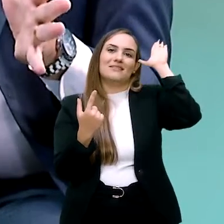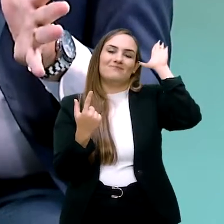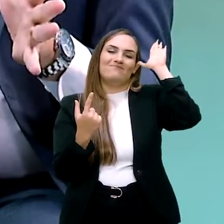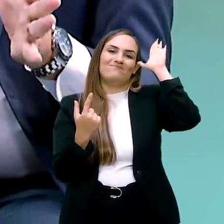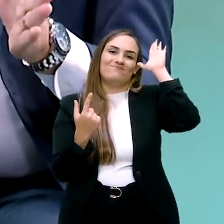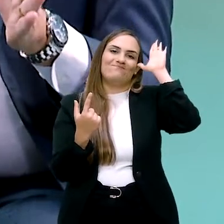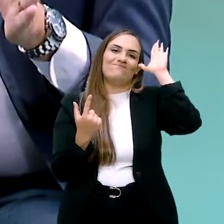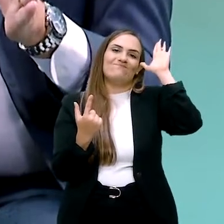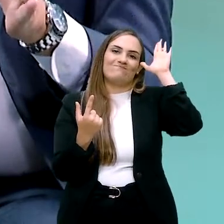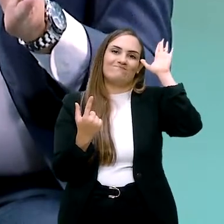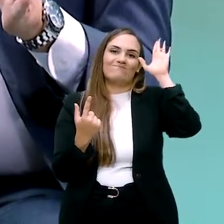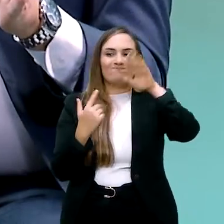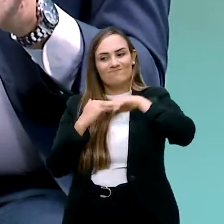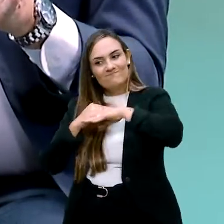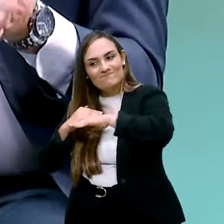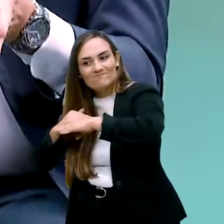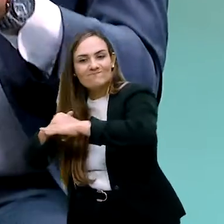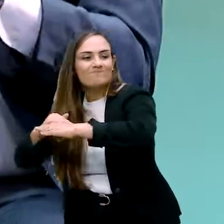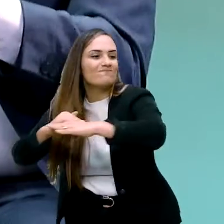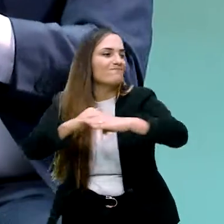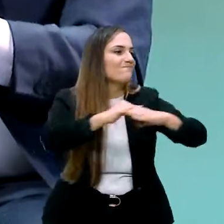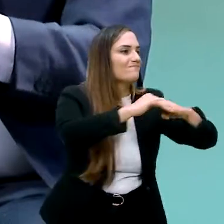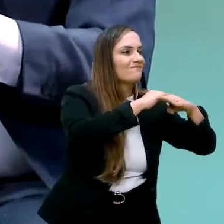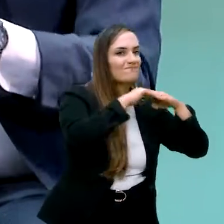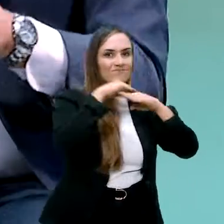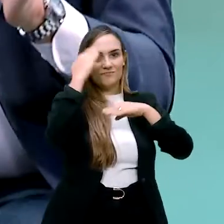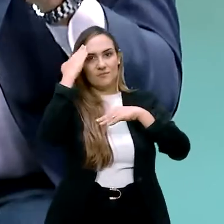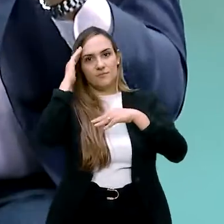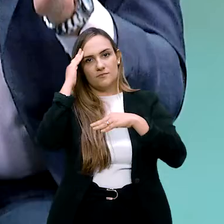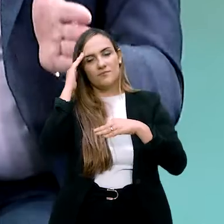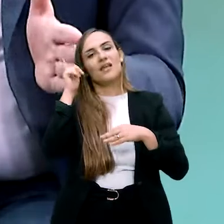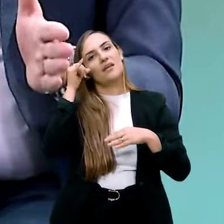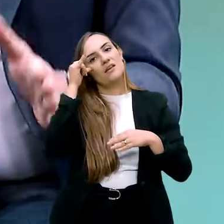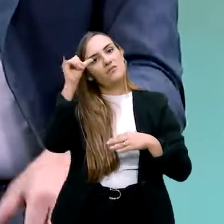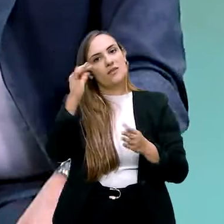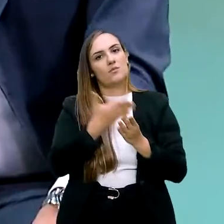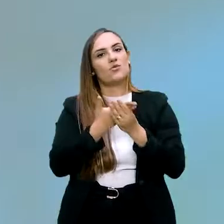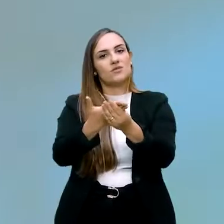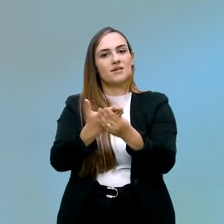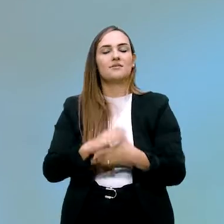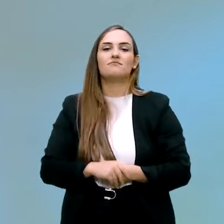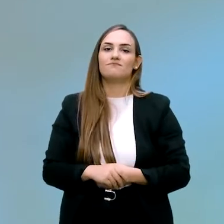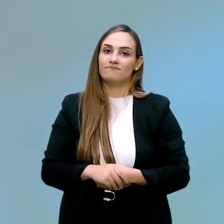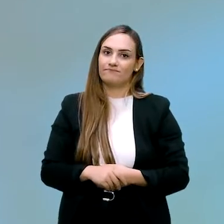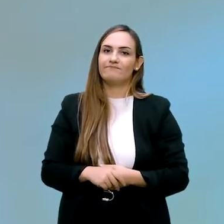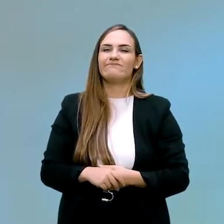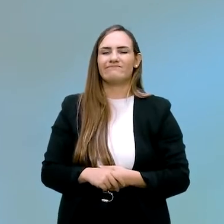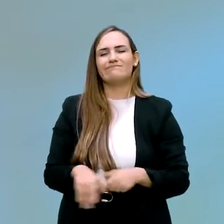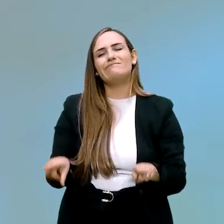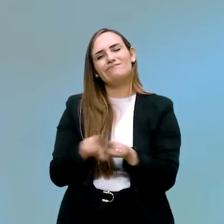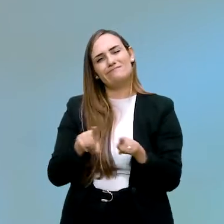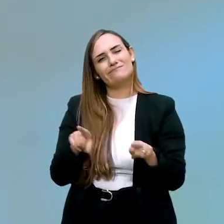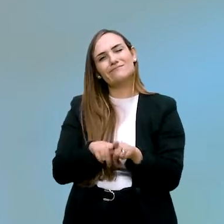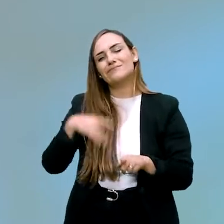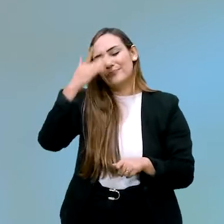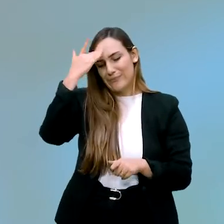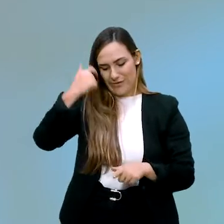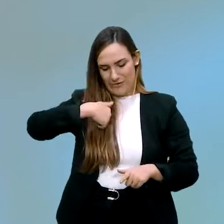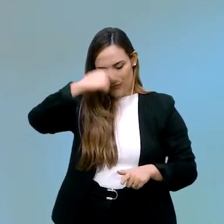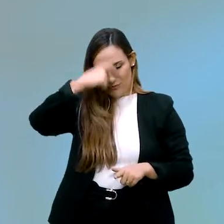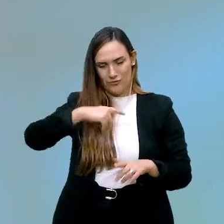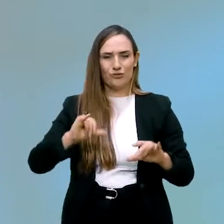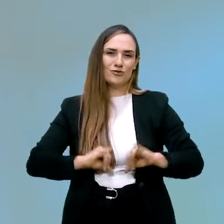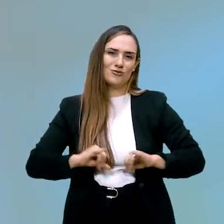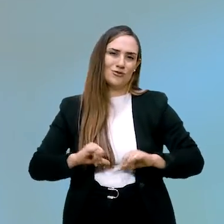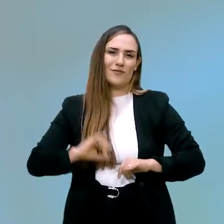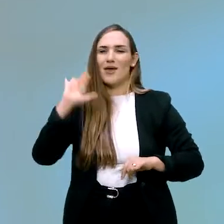Tribunal de Justiça visa, uma das formas é reduzir a judicialização. Sem mencionar o desgaste da pessoa que é afetada e